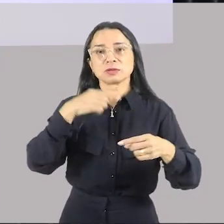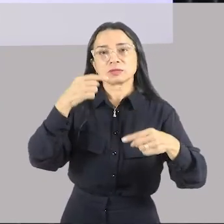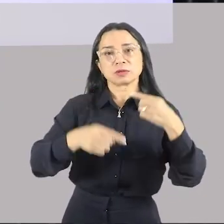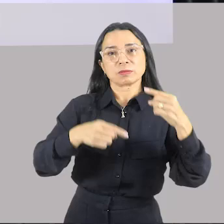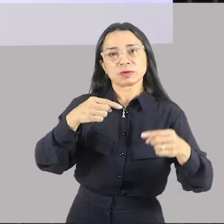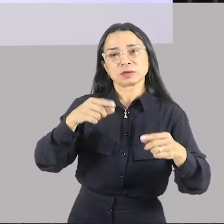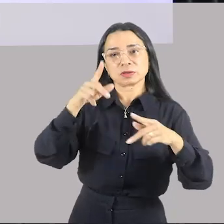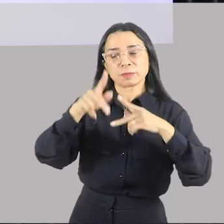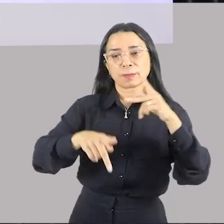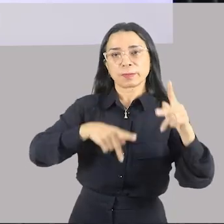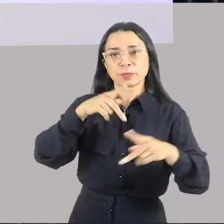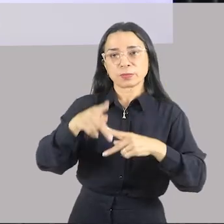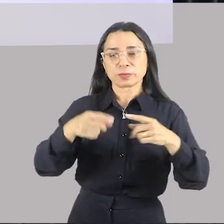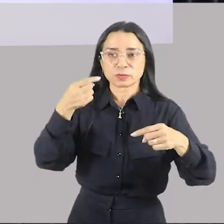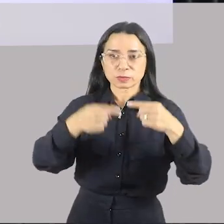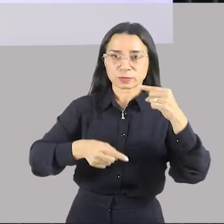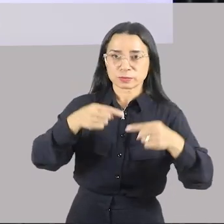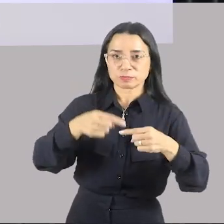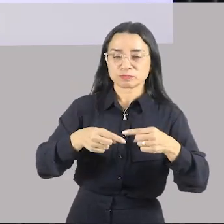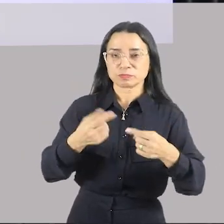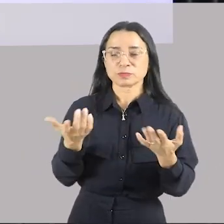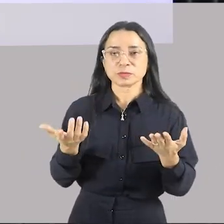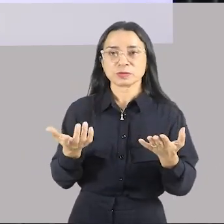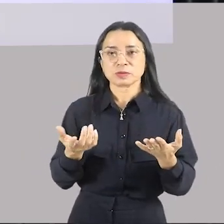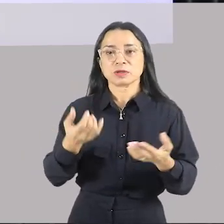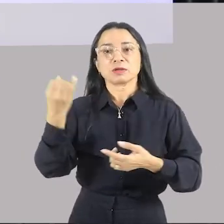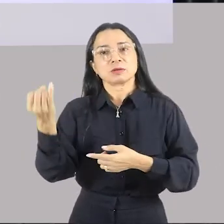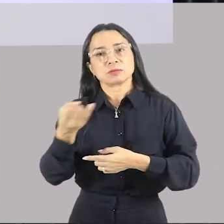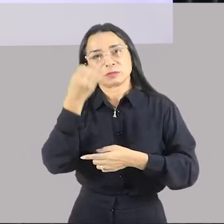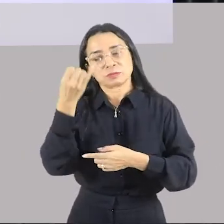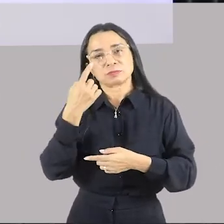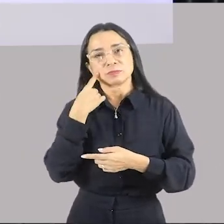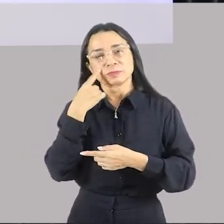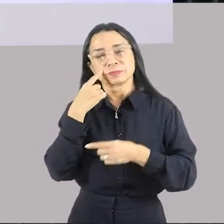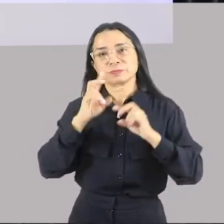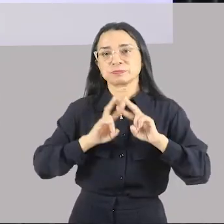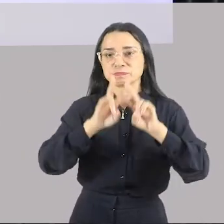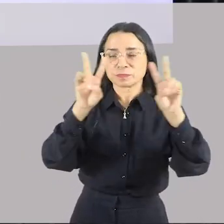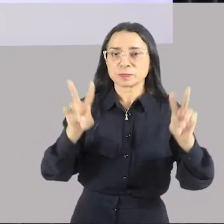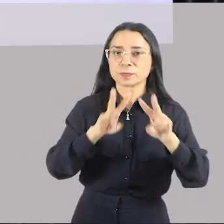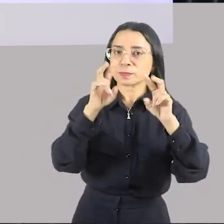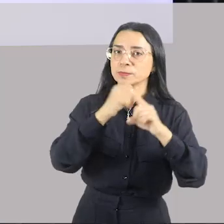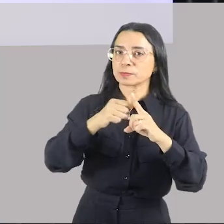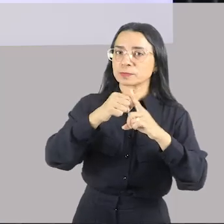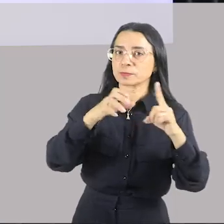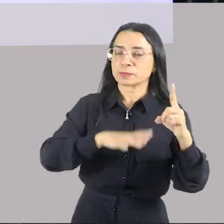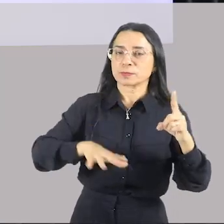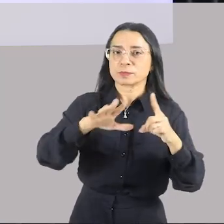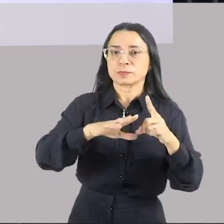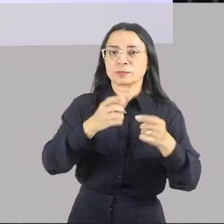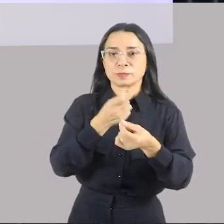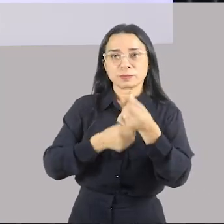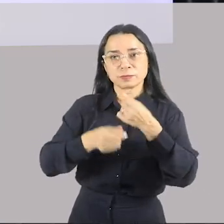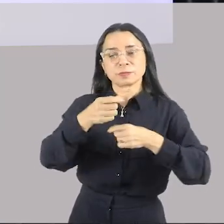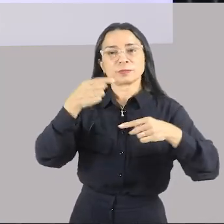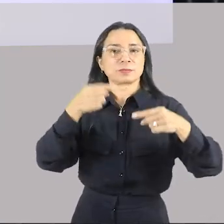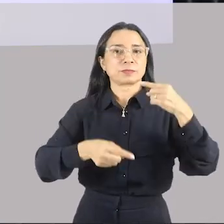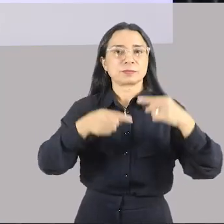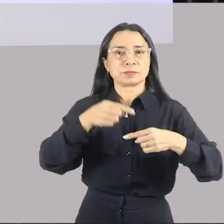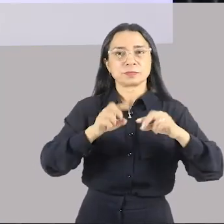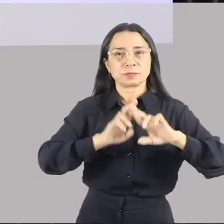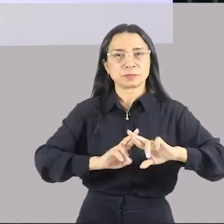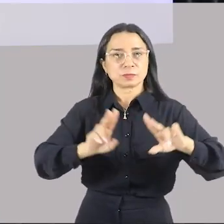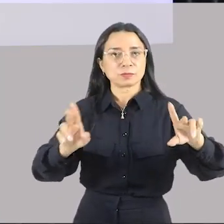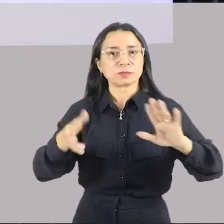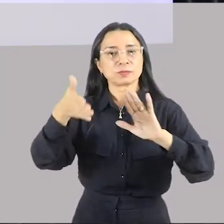entre os candidatos, então isso é importante para que a gente possa ver as diferentes visões de sociedade, de economia, de política, né? Os